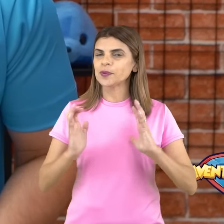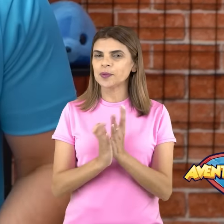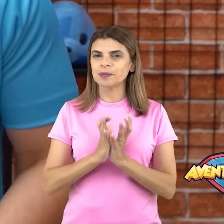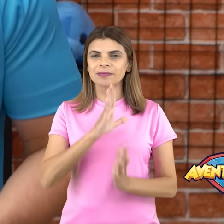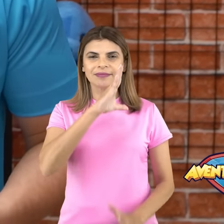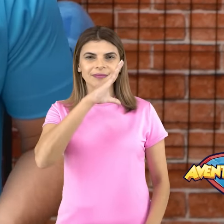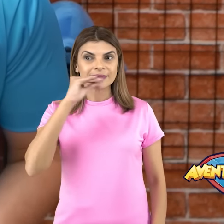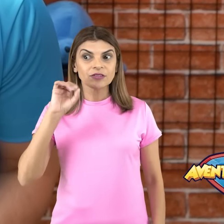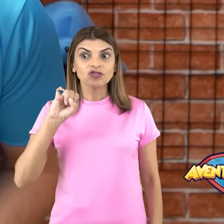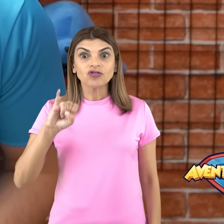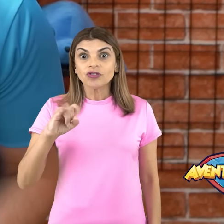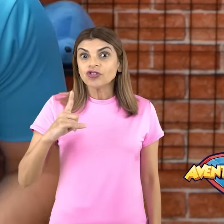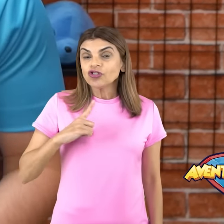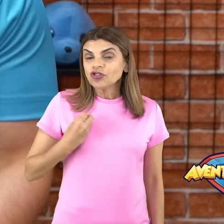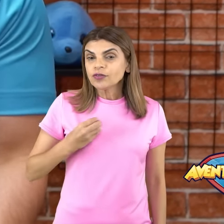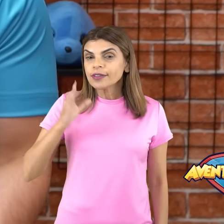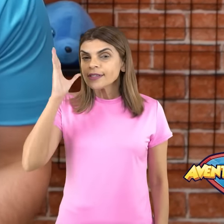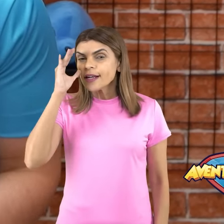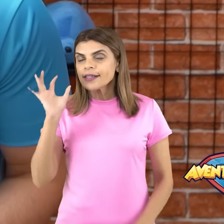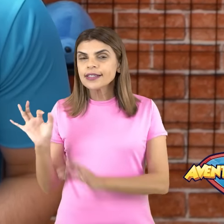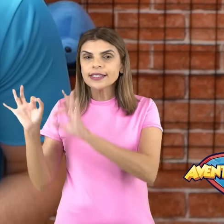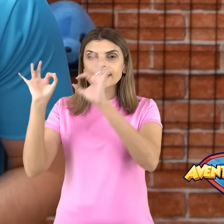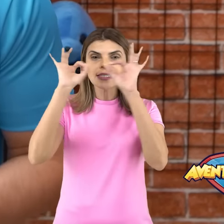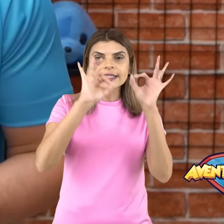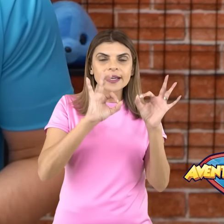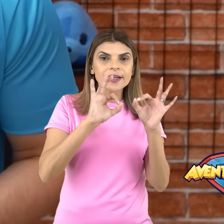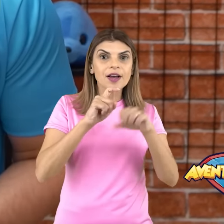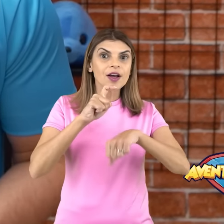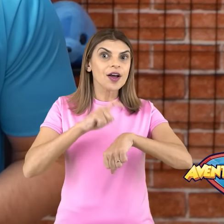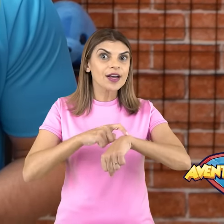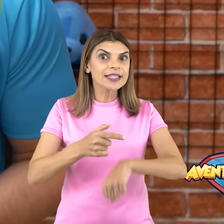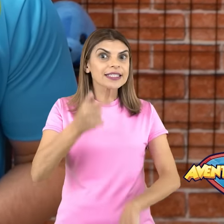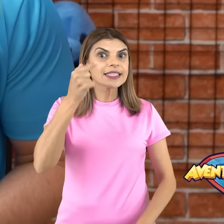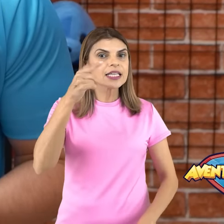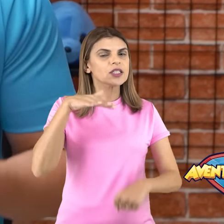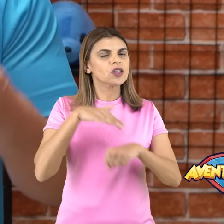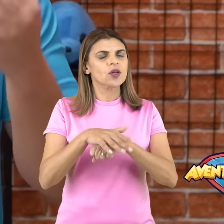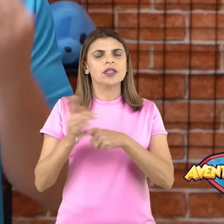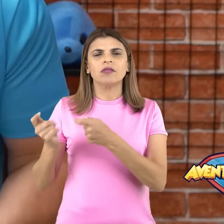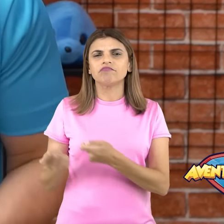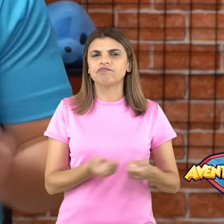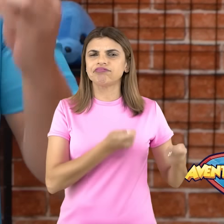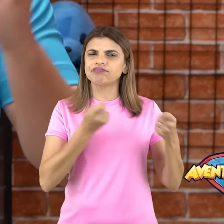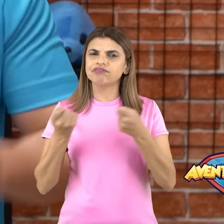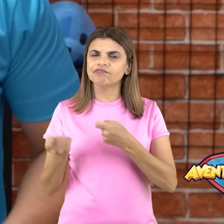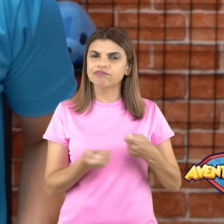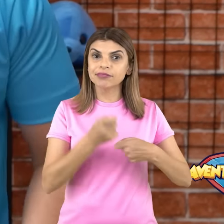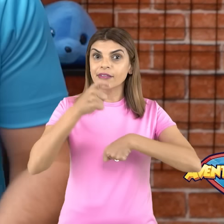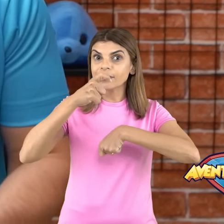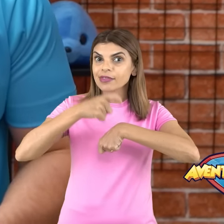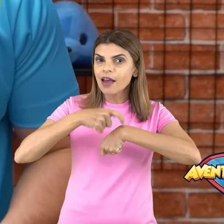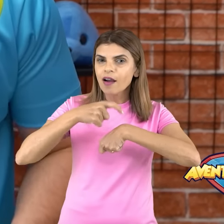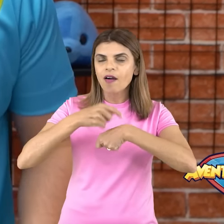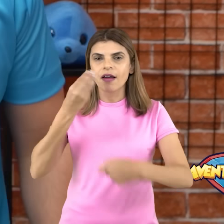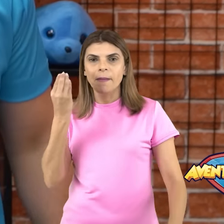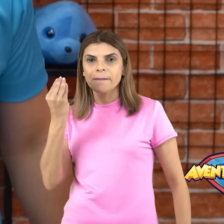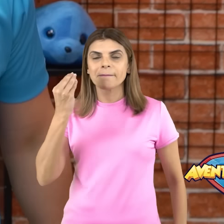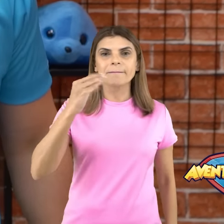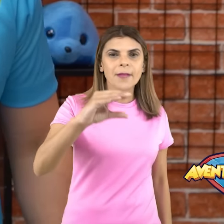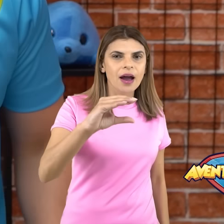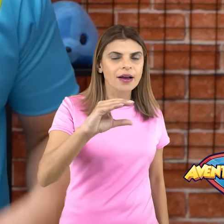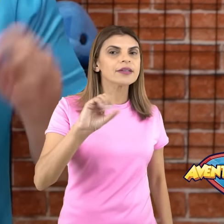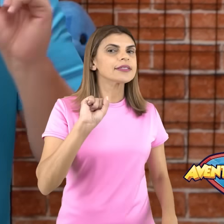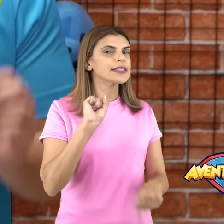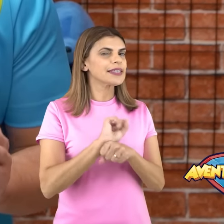super jovem quem assiste o episódio às 7 horas da noite, no dia e na hora que ele lança. Eu